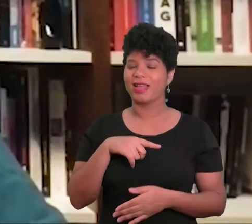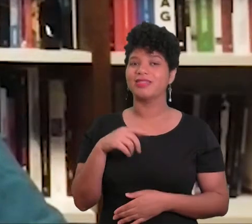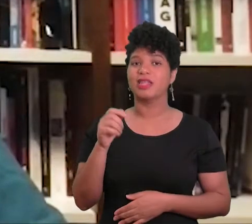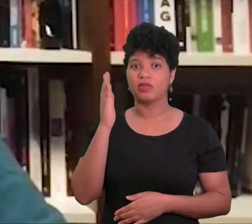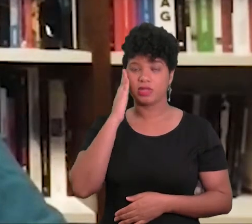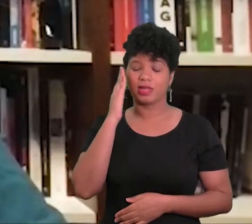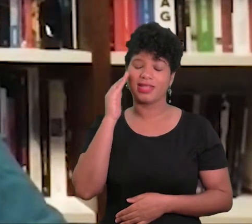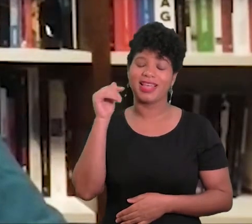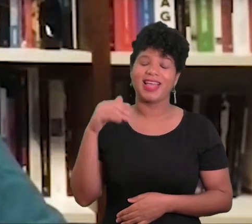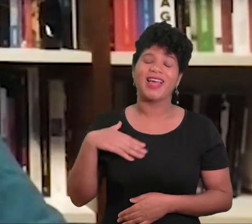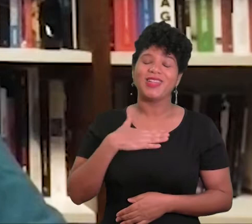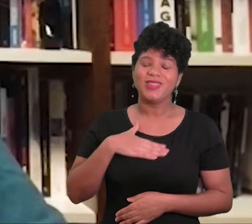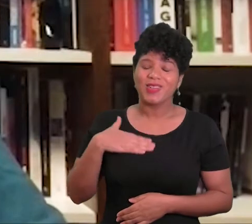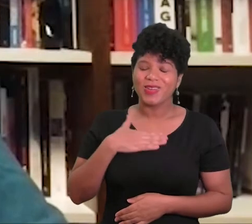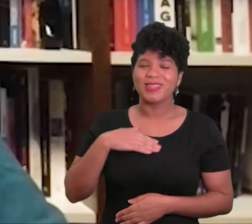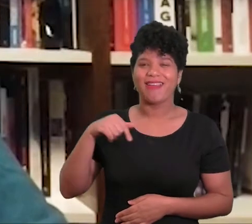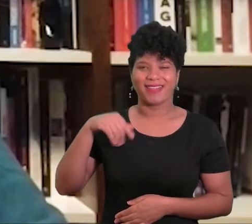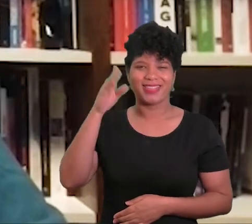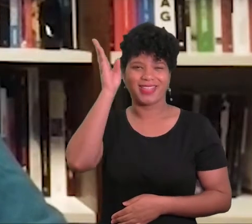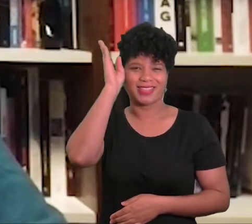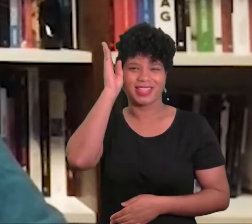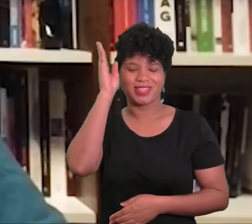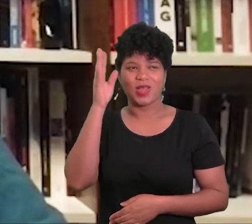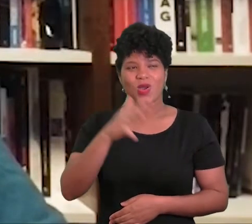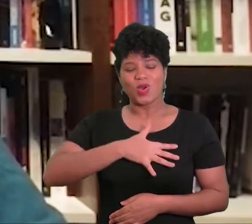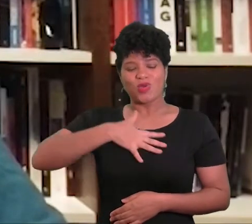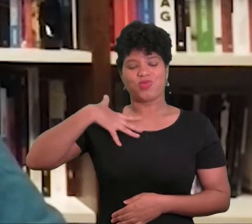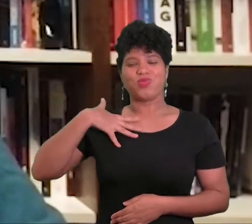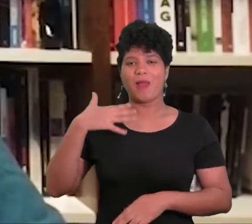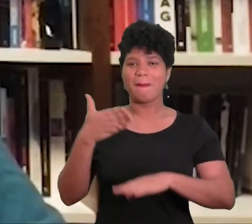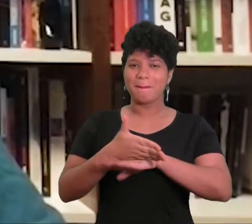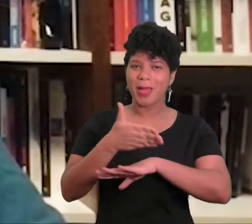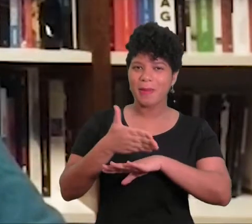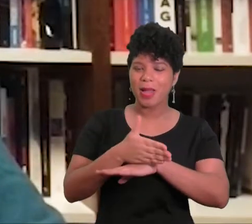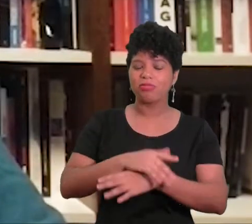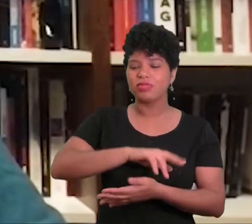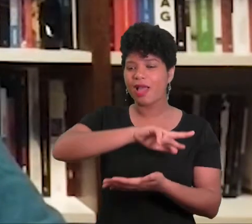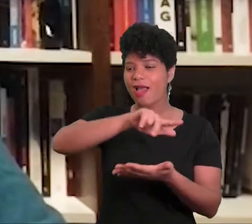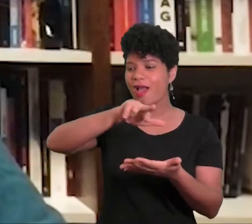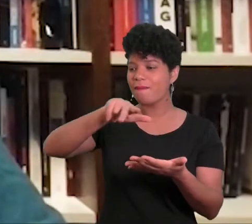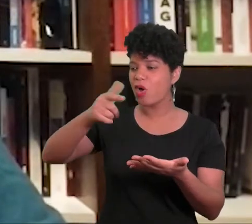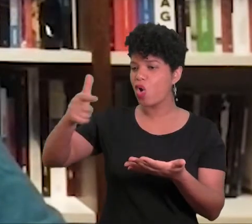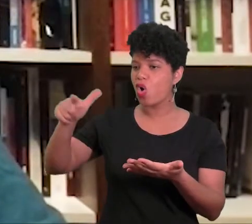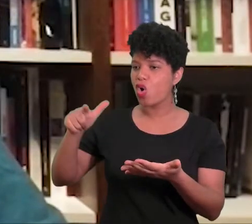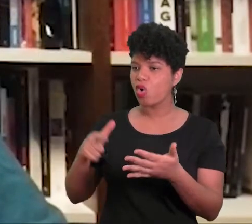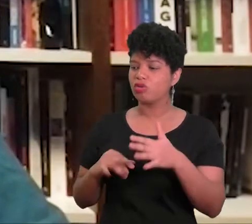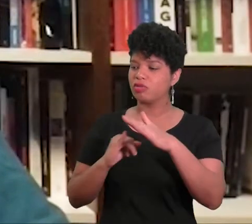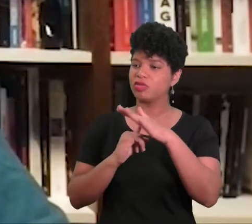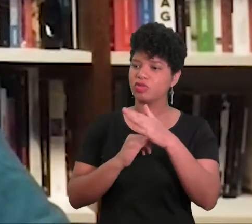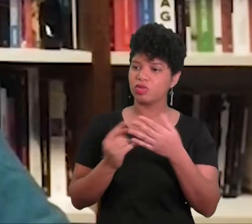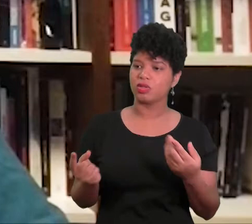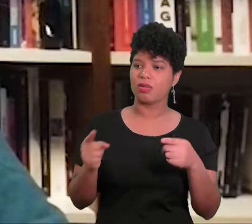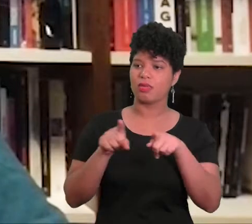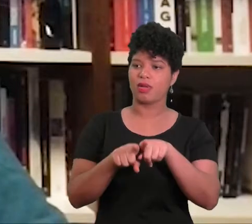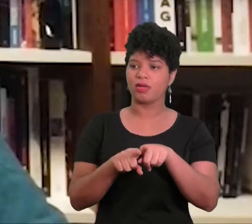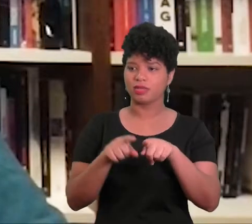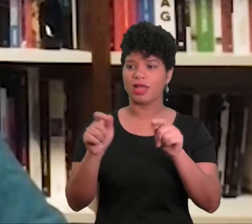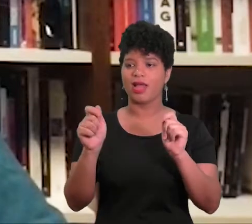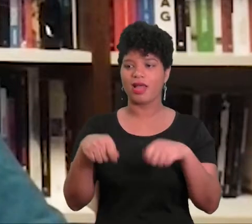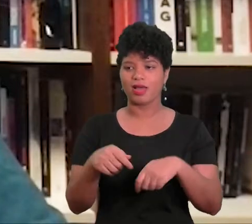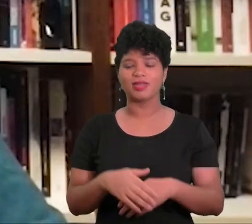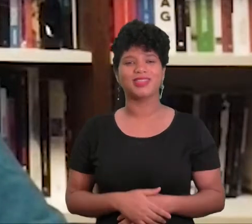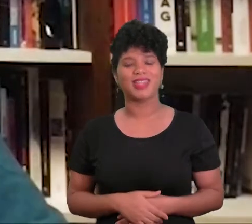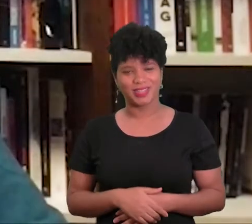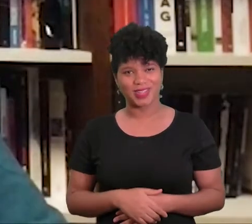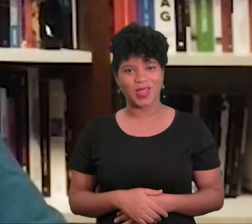é um prazer, uma honra poder participar juntamente com inúmeras outras instituições cabeçadas